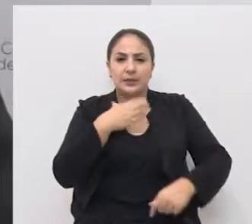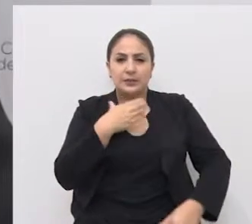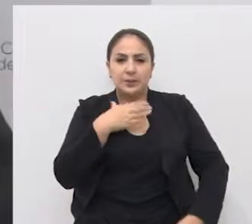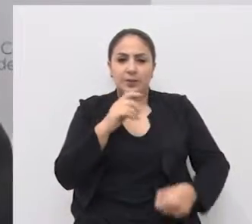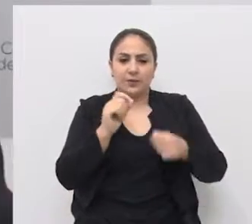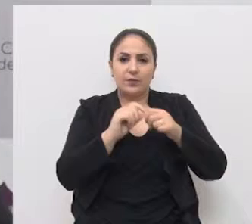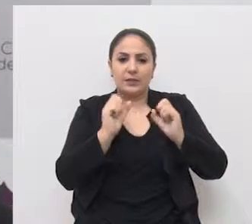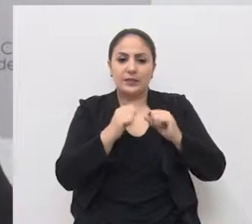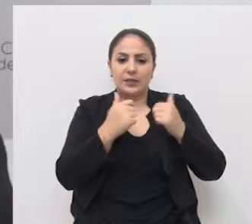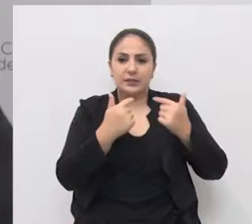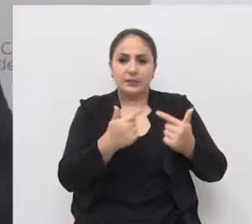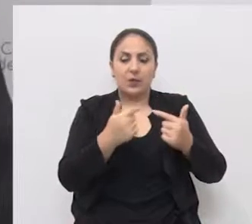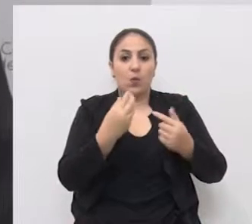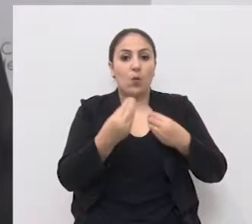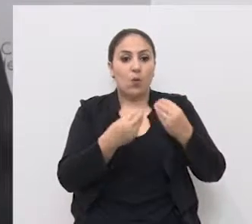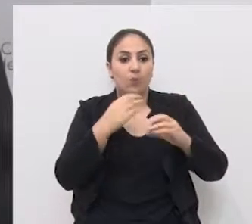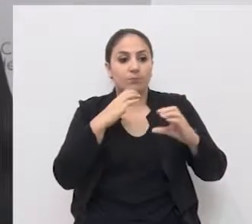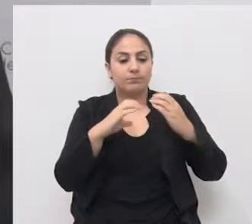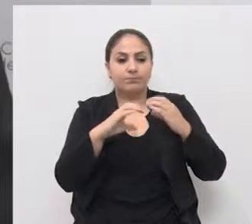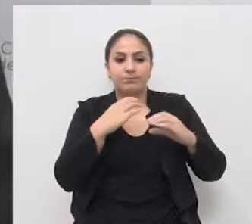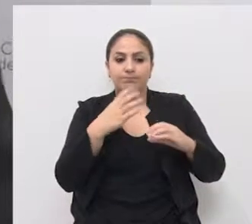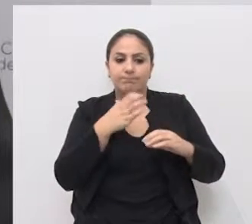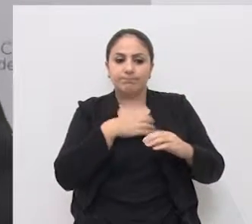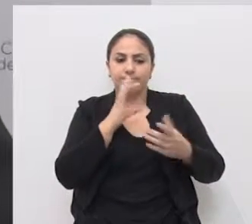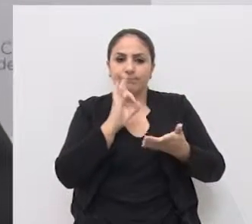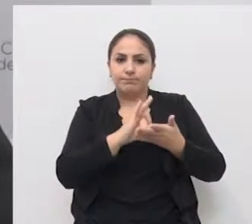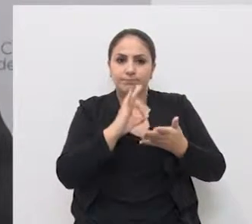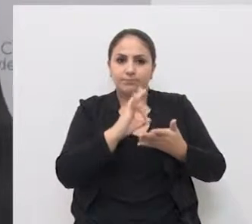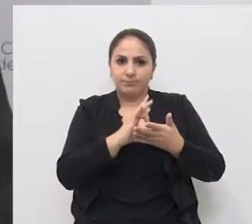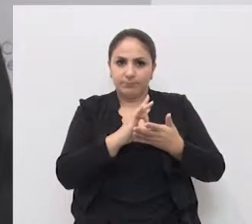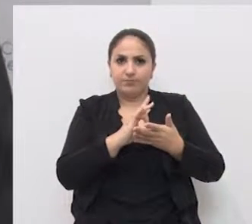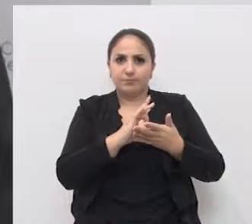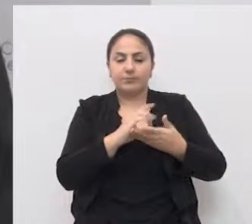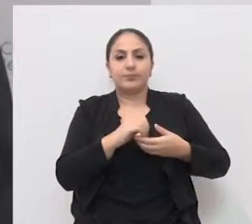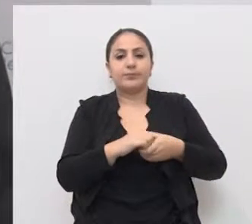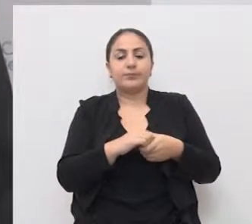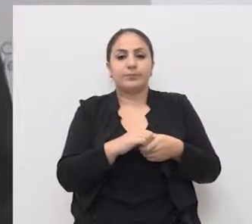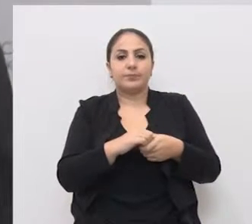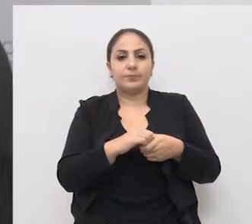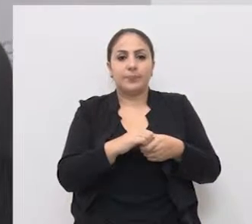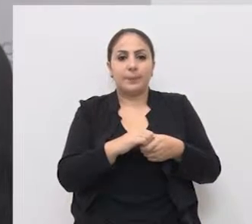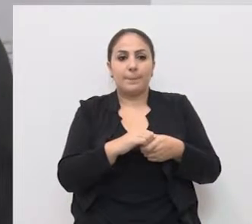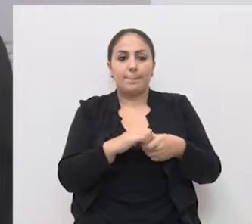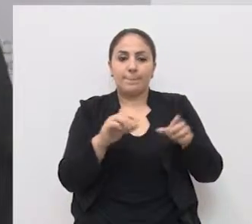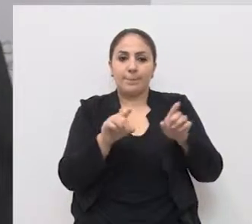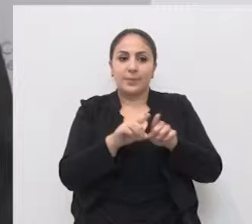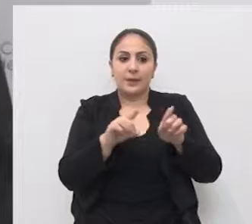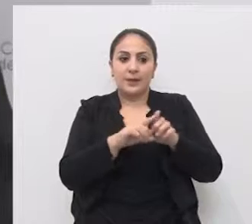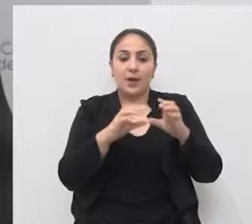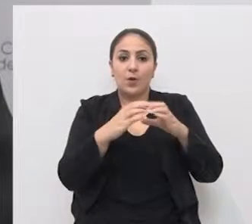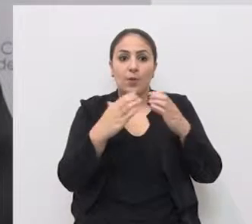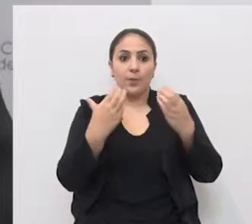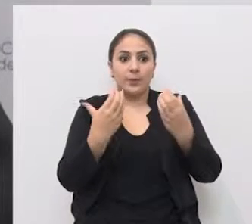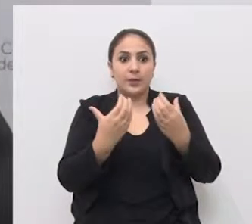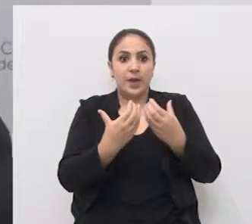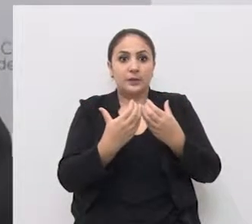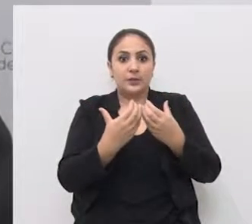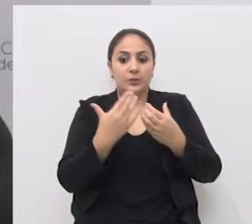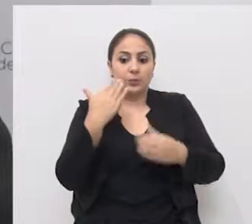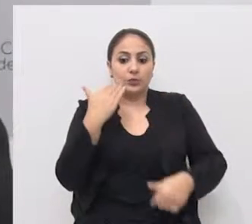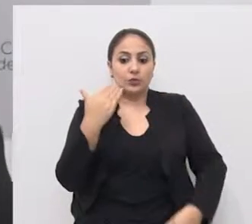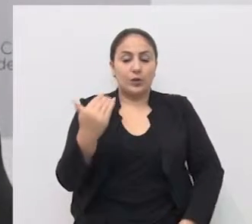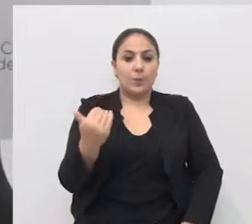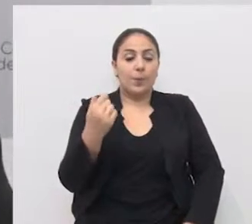eles promovem essa ação. Então a cantata está sólida, ela está concretizada e a direção